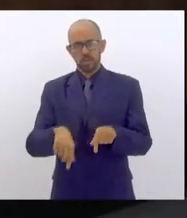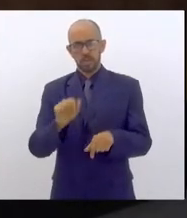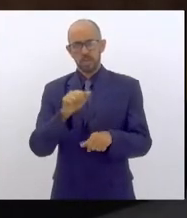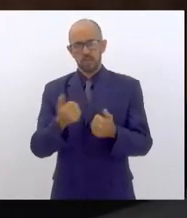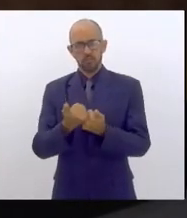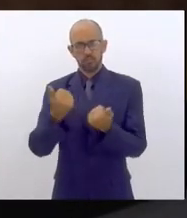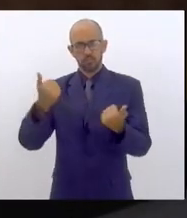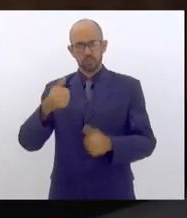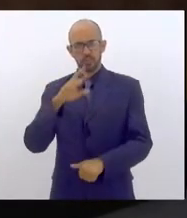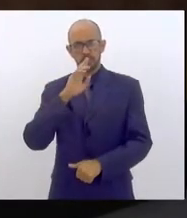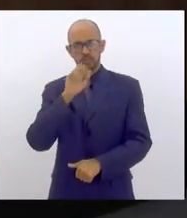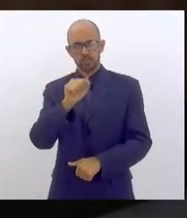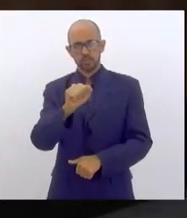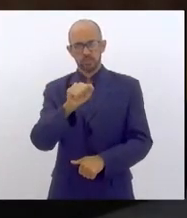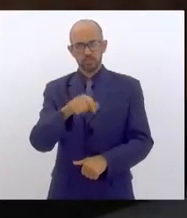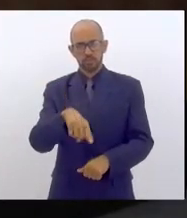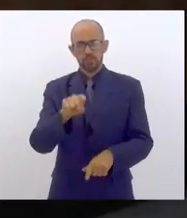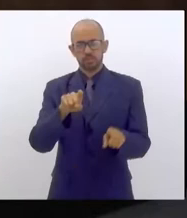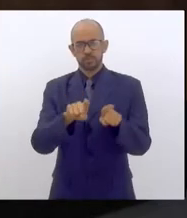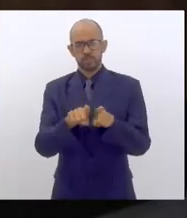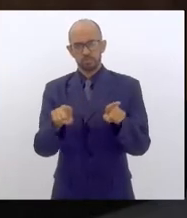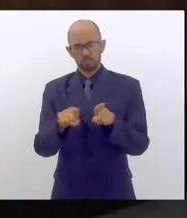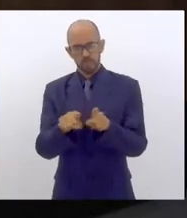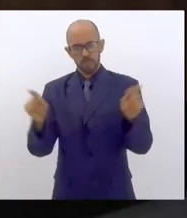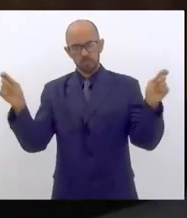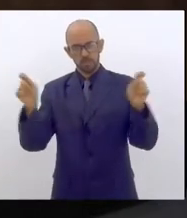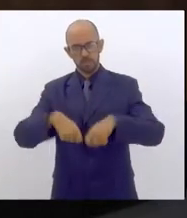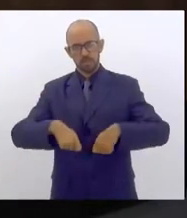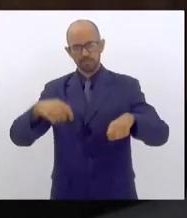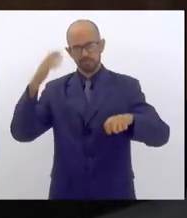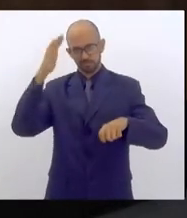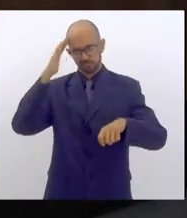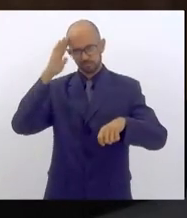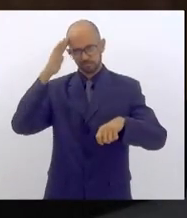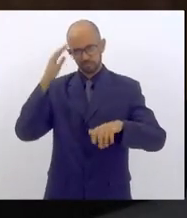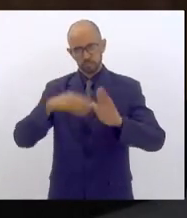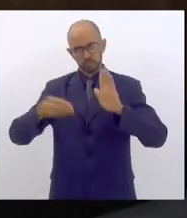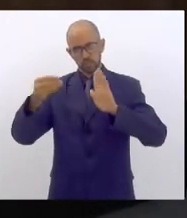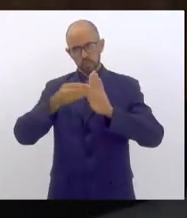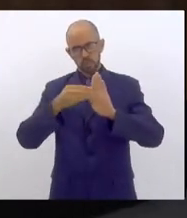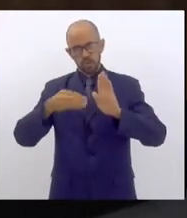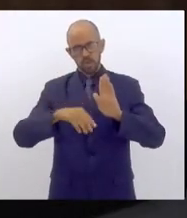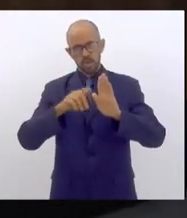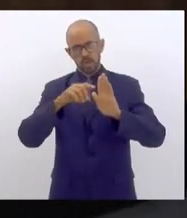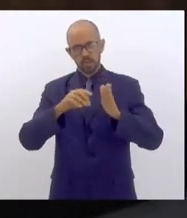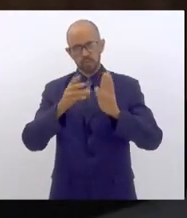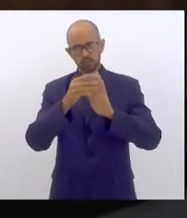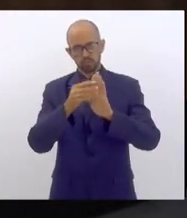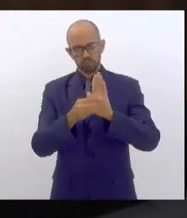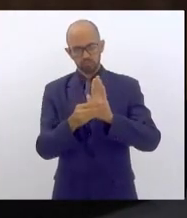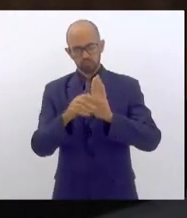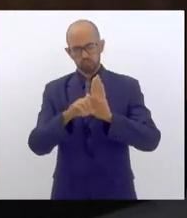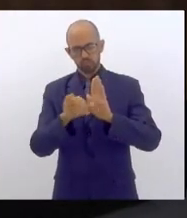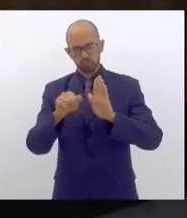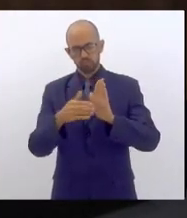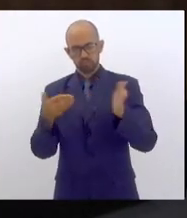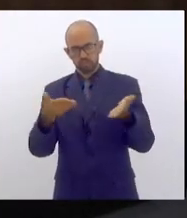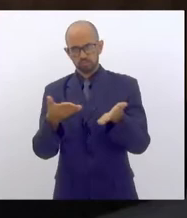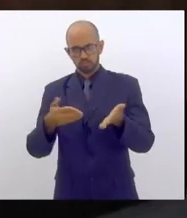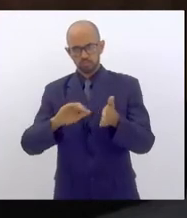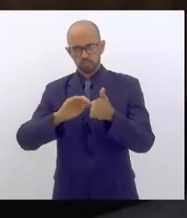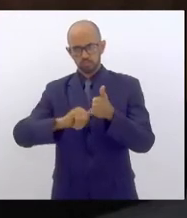também tem capacidade e discernimento de ter colocado na pauta de hoje a derrubada do veto.